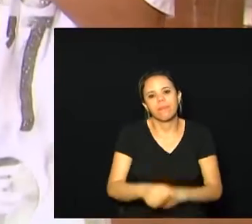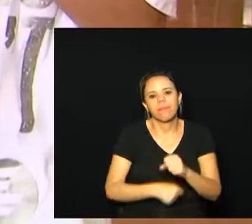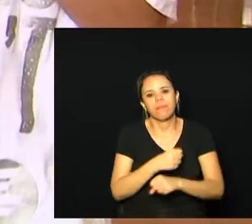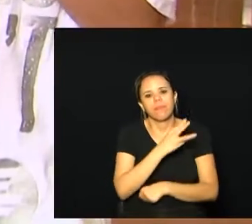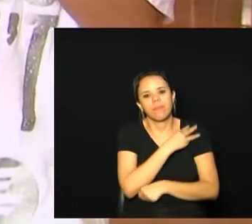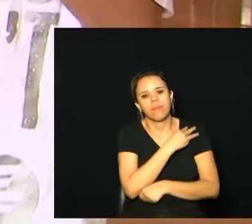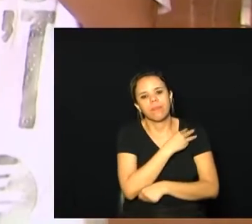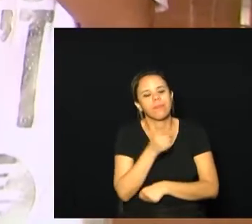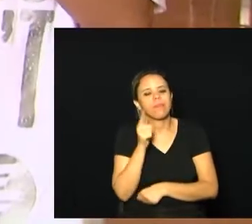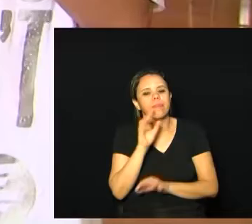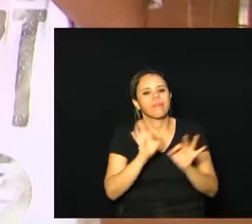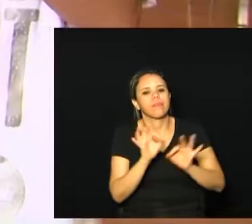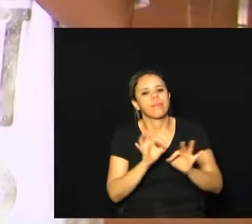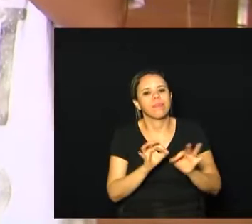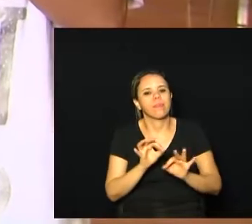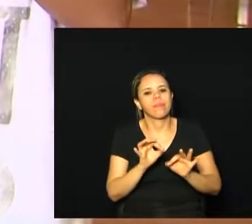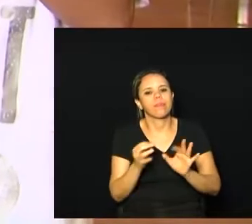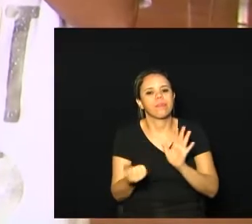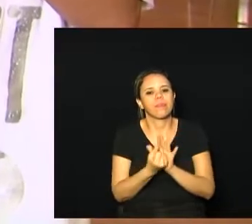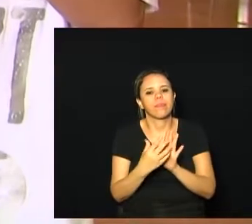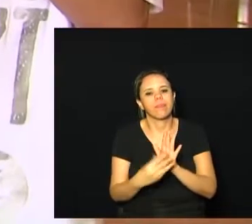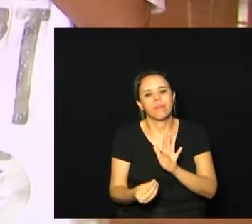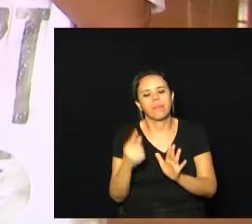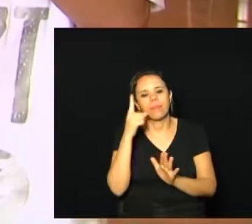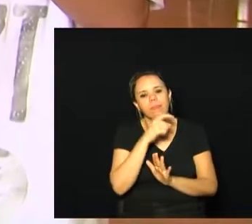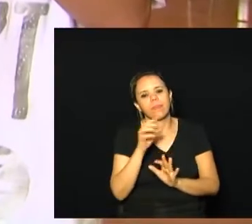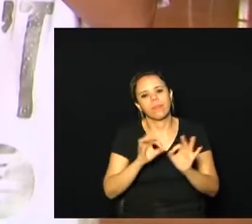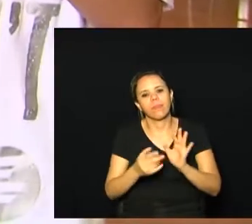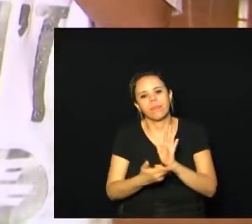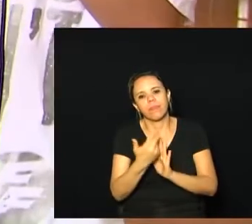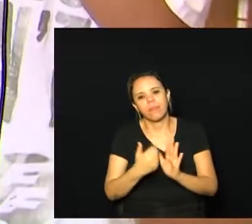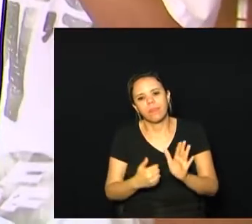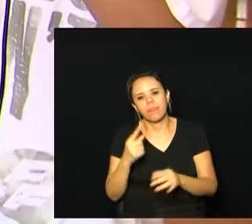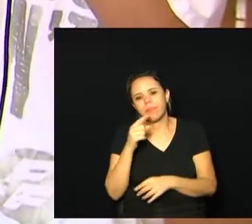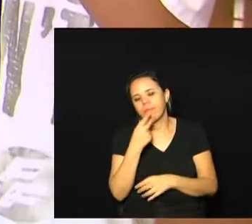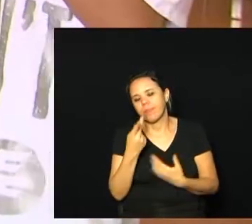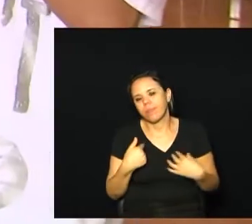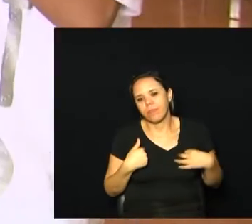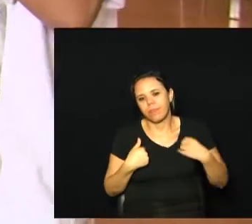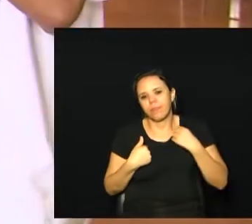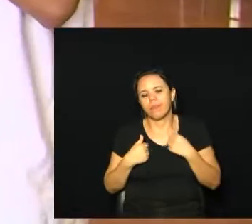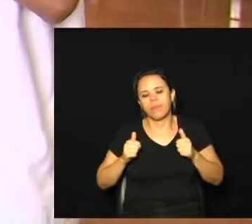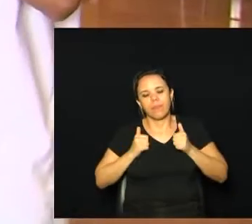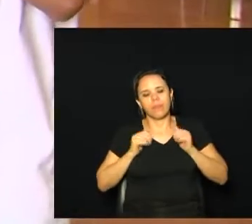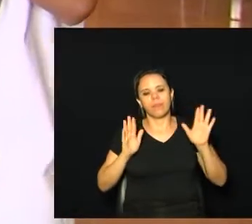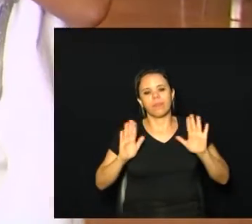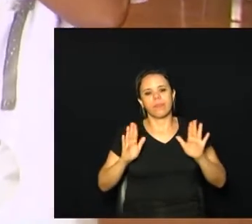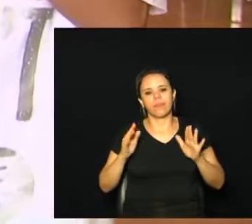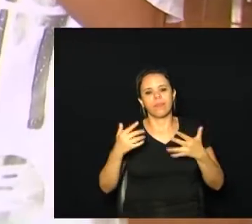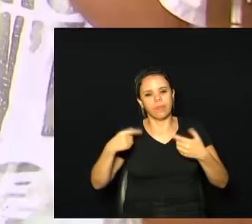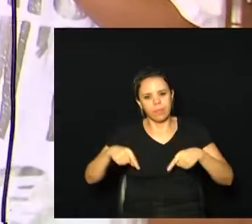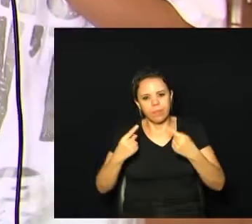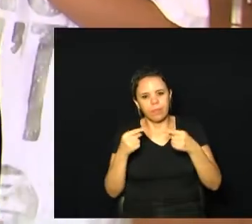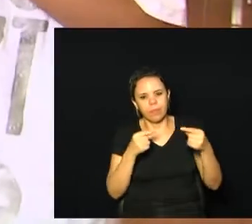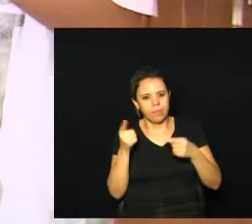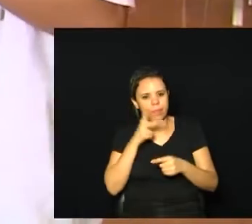médio, consegui elaborar um protótipo, é uma coisa muito difícil, porque, digamos que eu saí da minha bolha de conforto com essa competição,